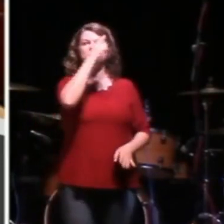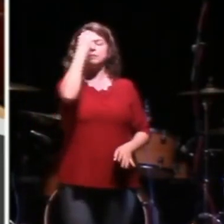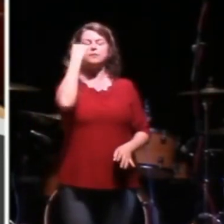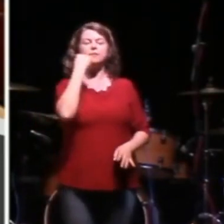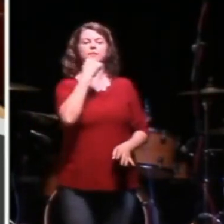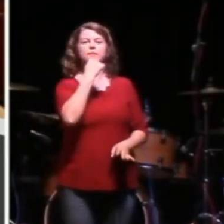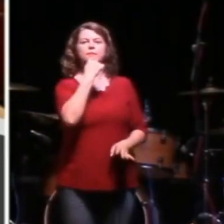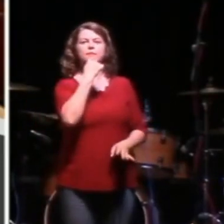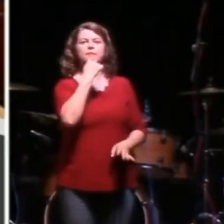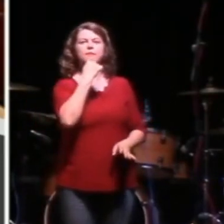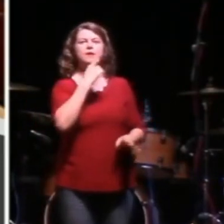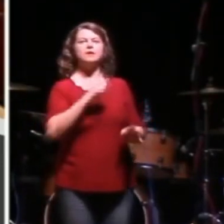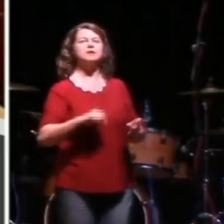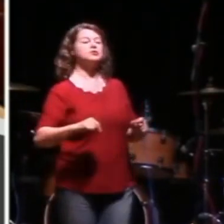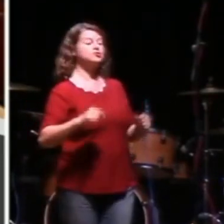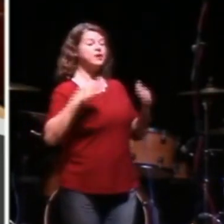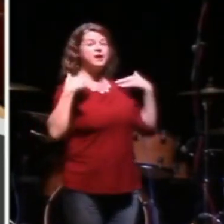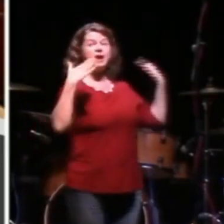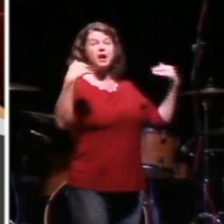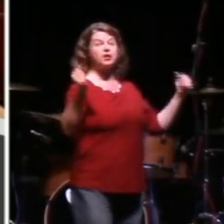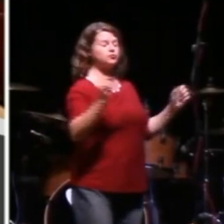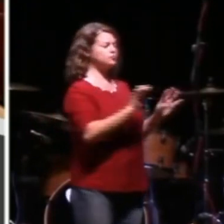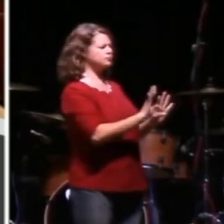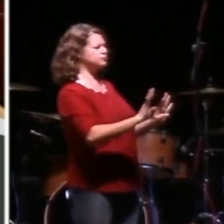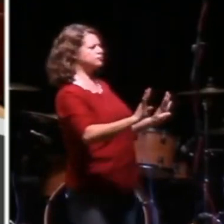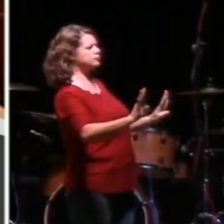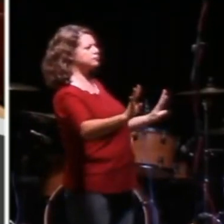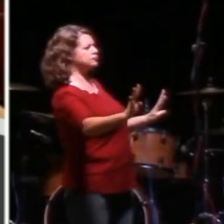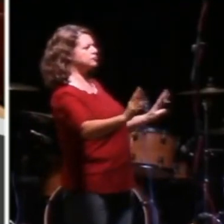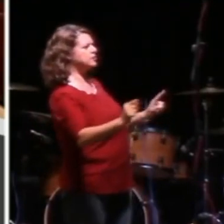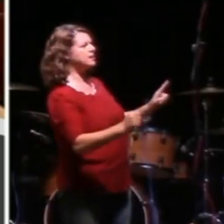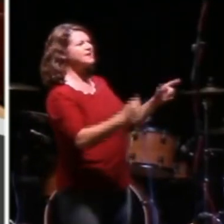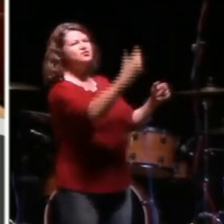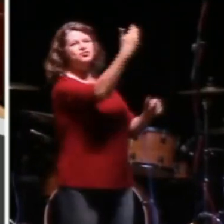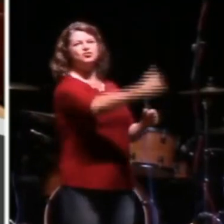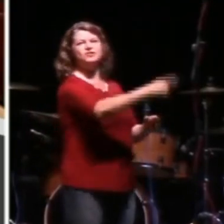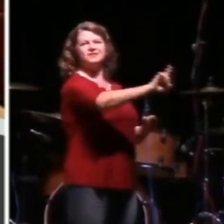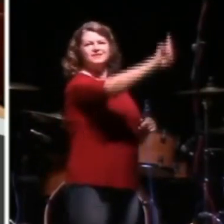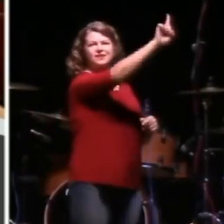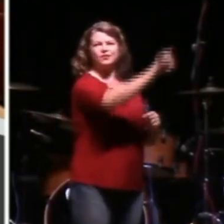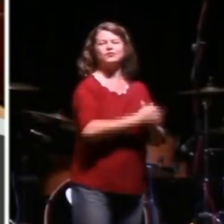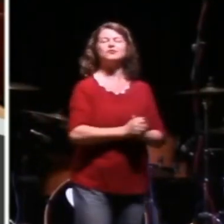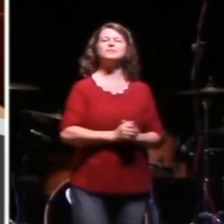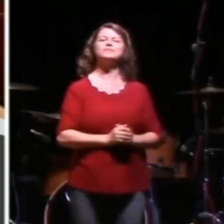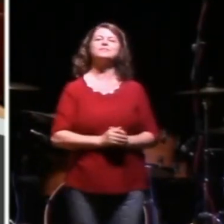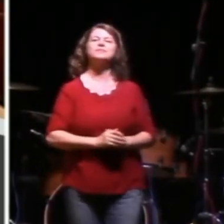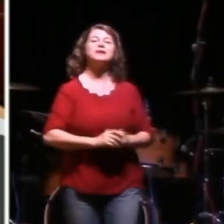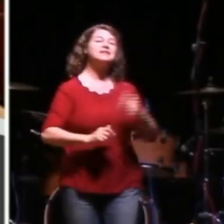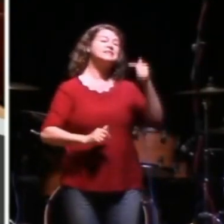a eles foram dadas sete trombetas então os sete anjos que tinham as sete trombetas prepararam-se para